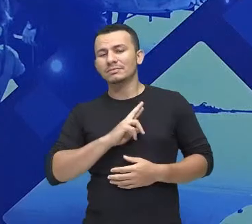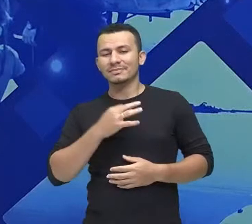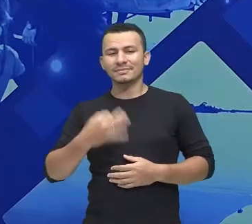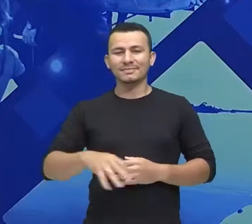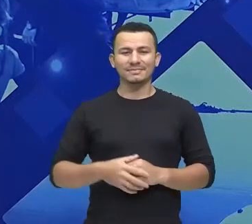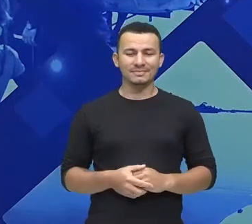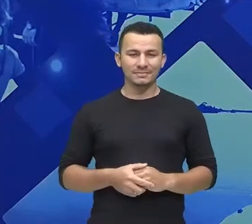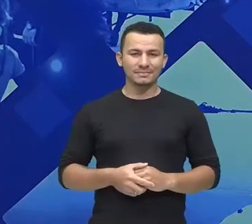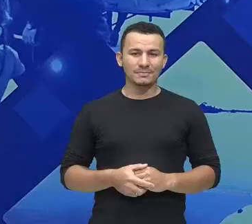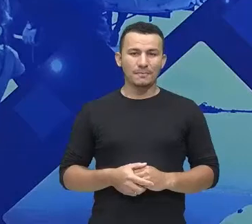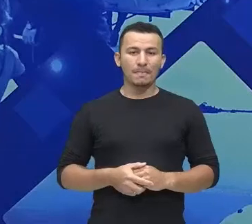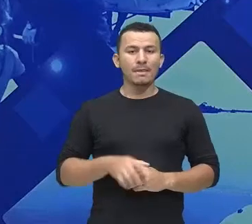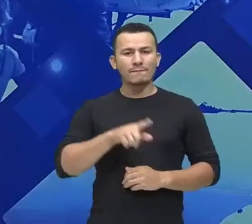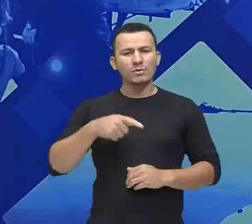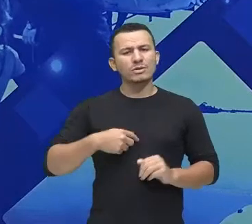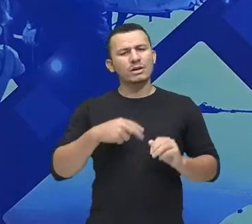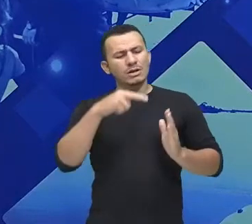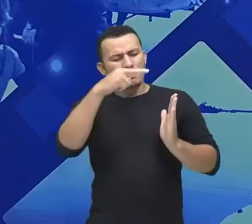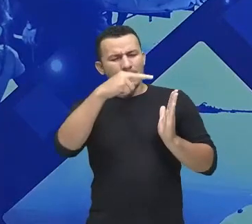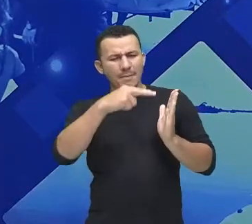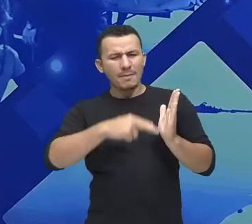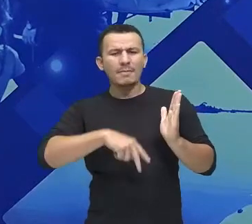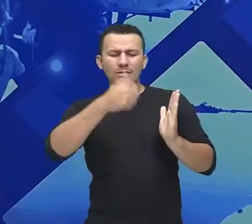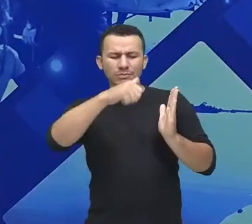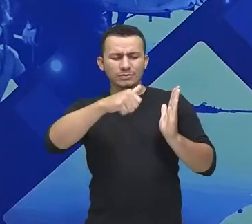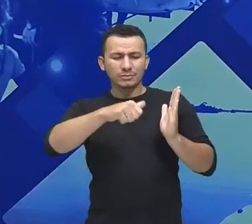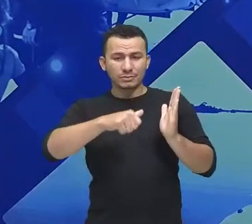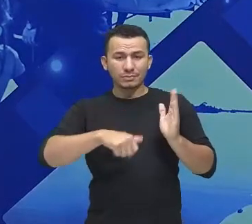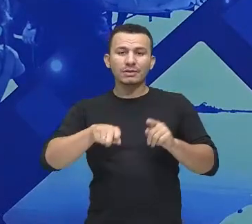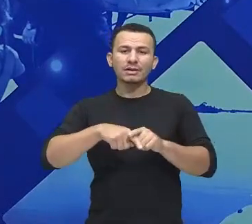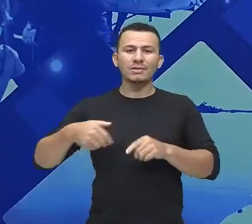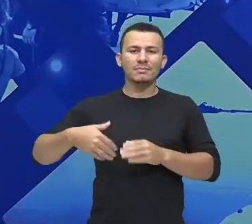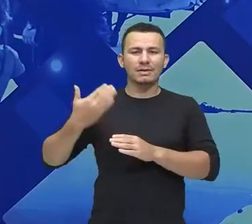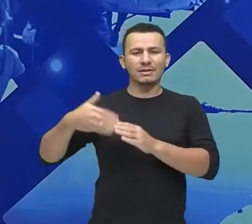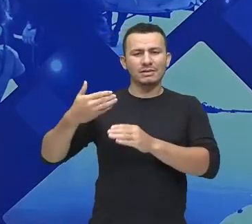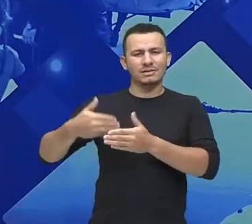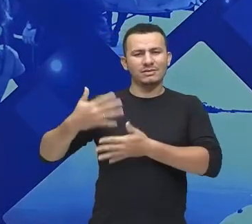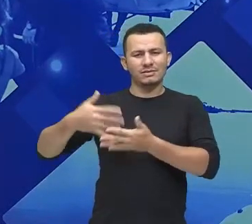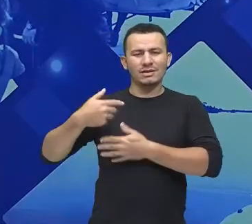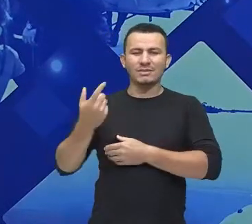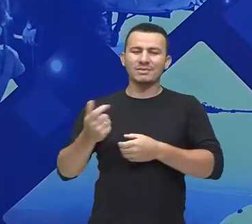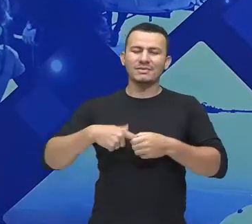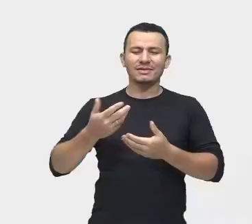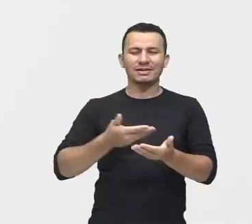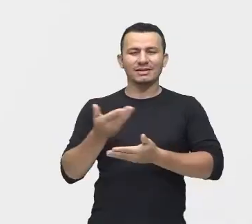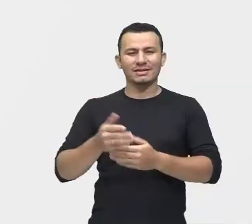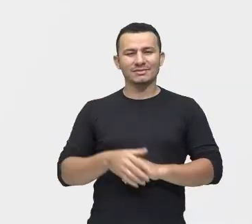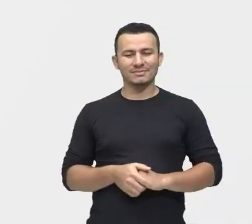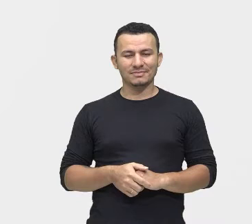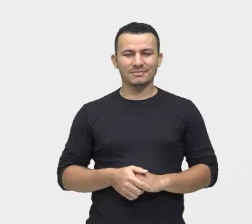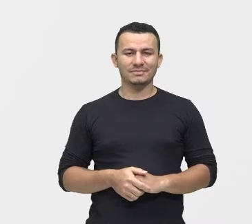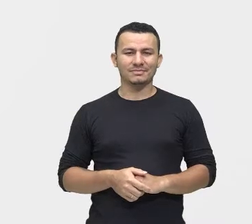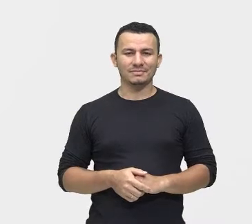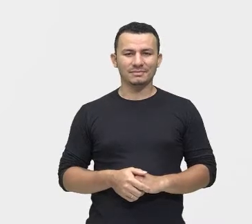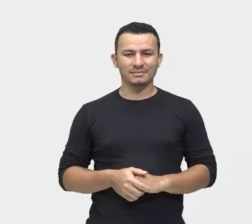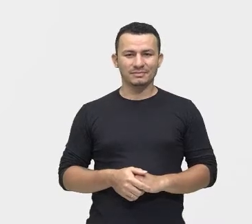Muito bem. Observem aí, analisem, participem. Já nós retornamos com vocês. Até mais.